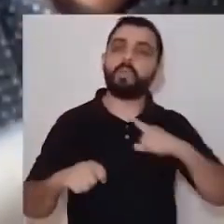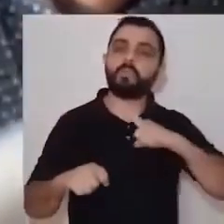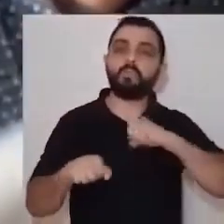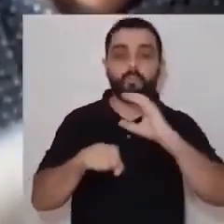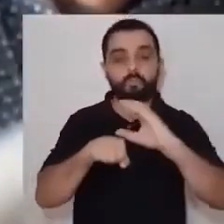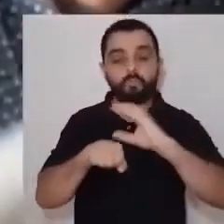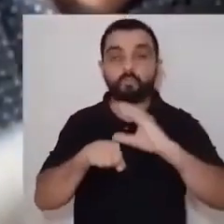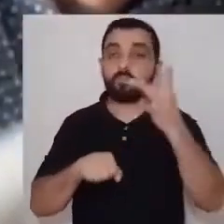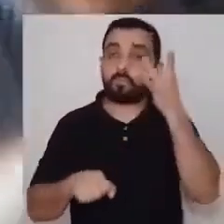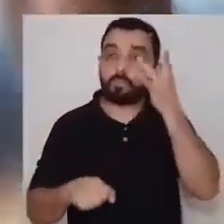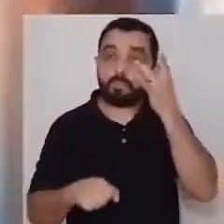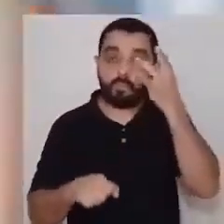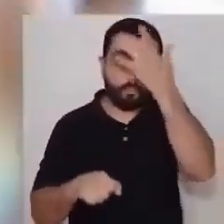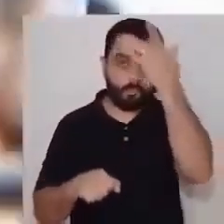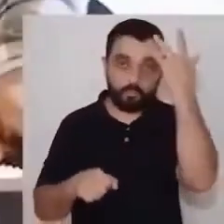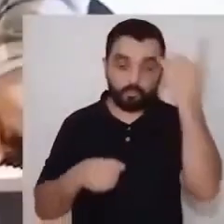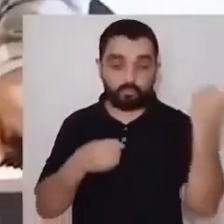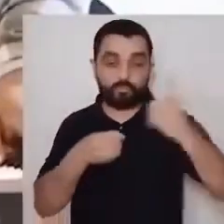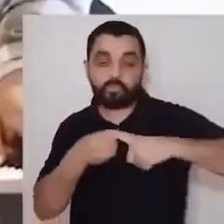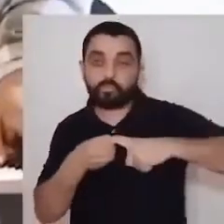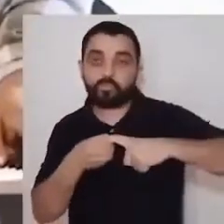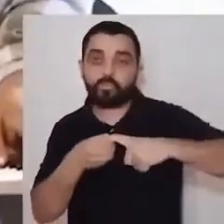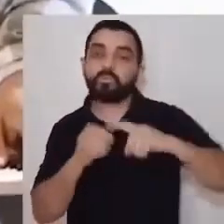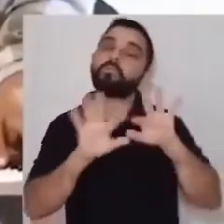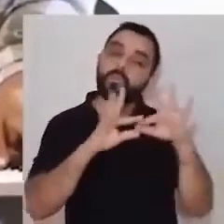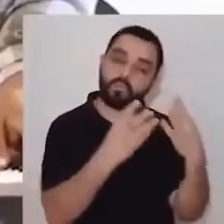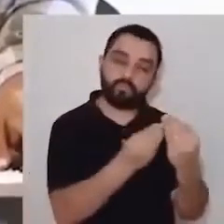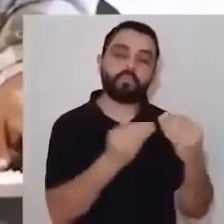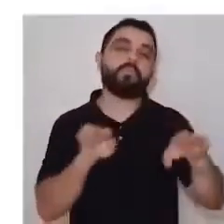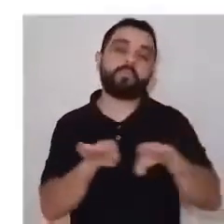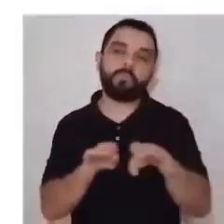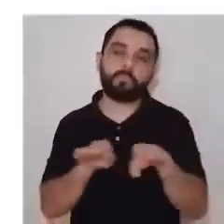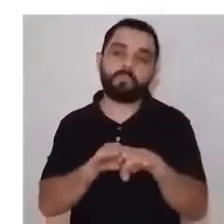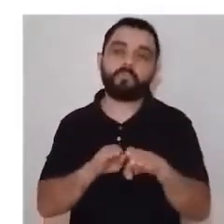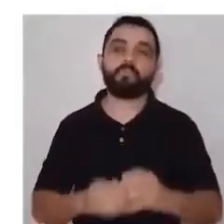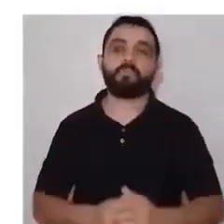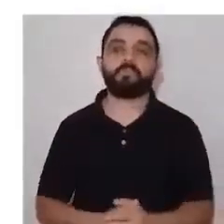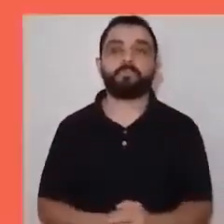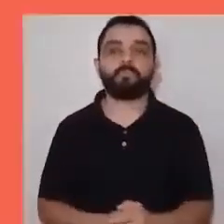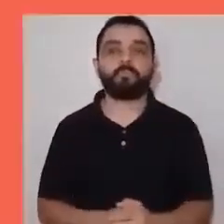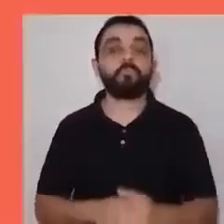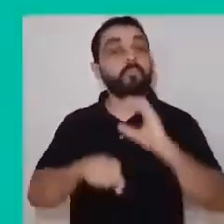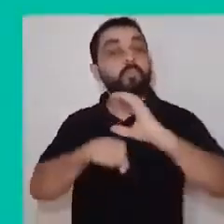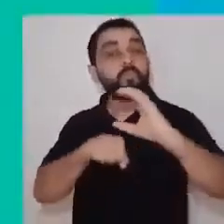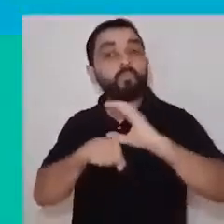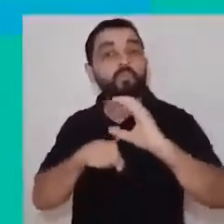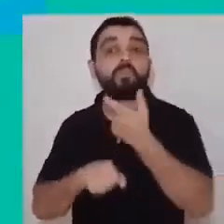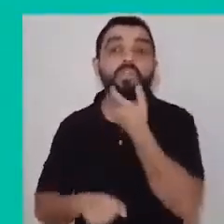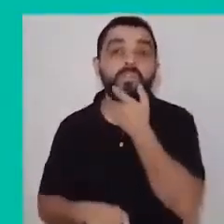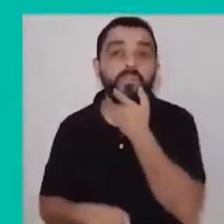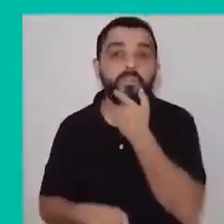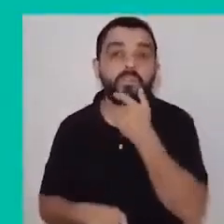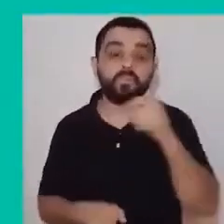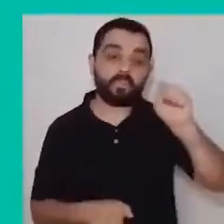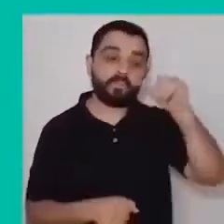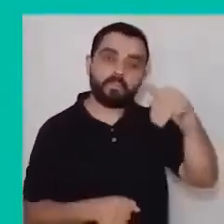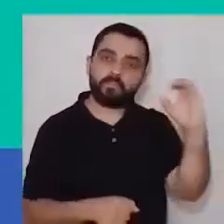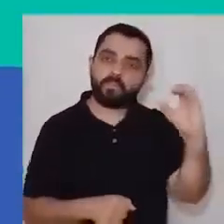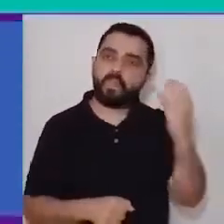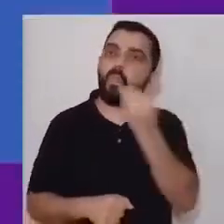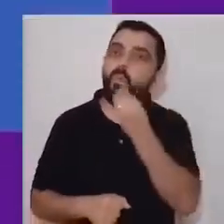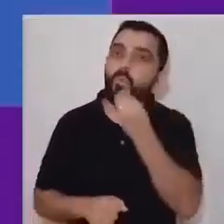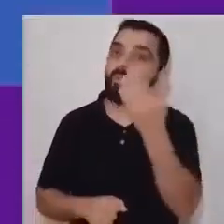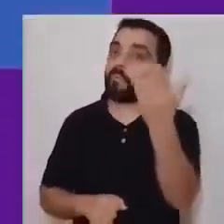sindicato disponibiliza cursos presenciais para os sócios, sócias e seus dependentes. Curso de inglês do